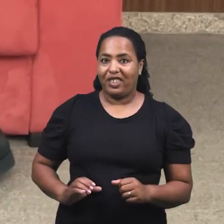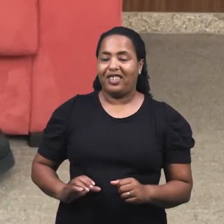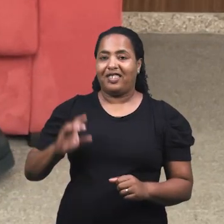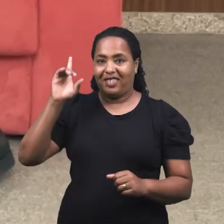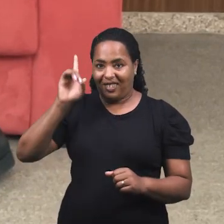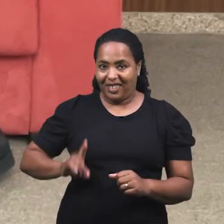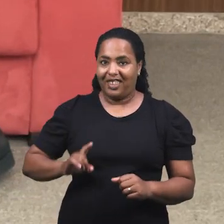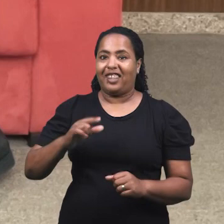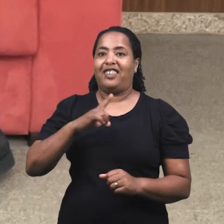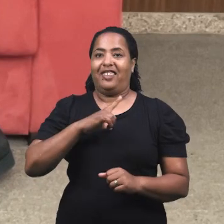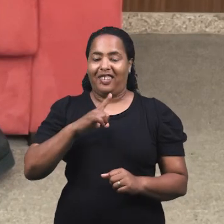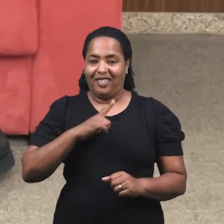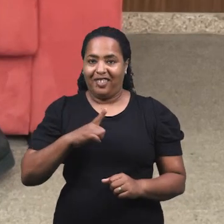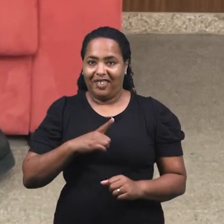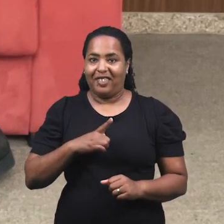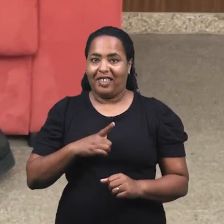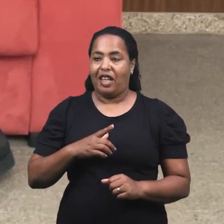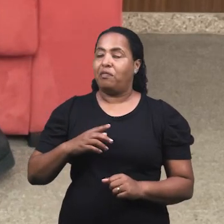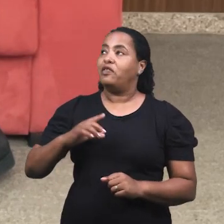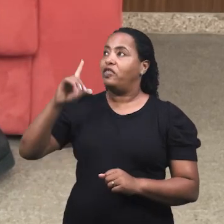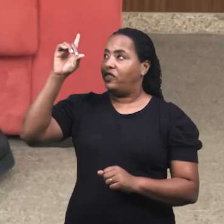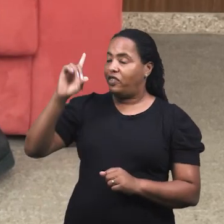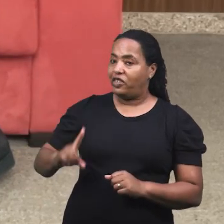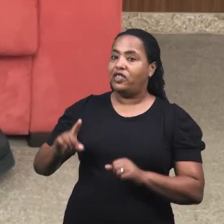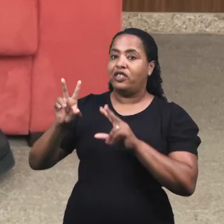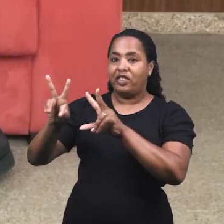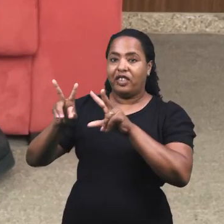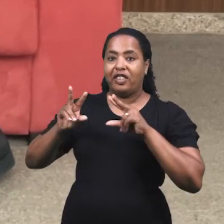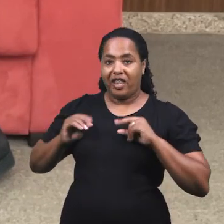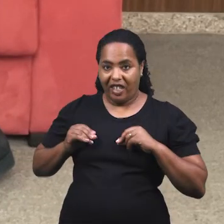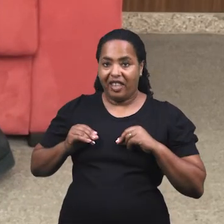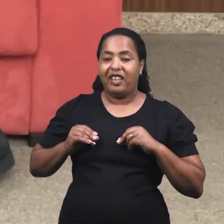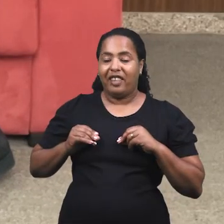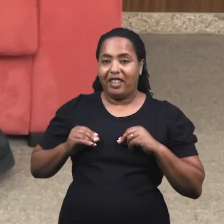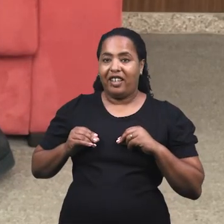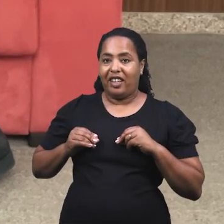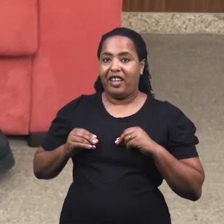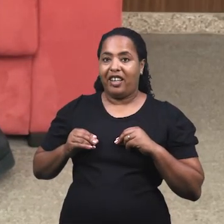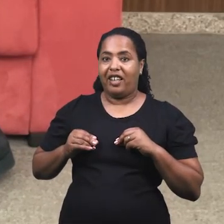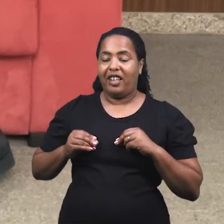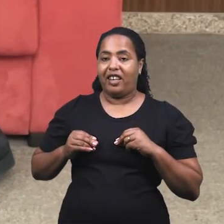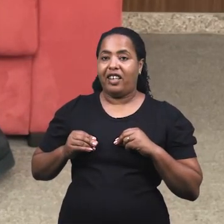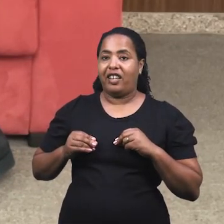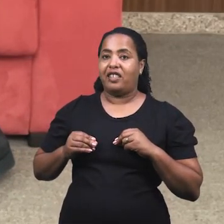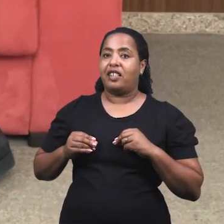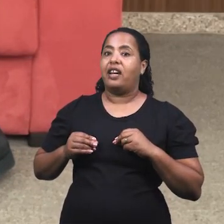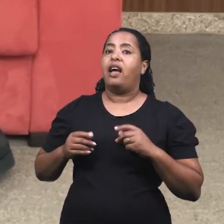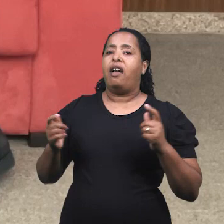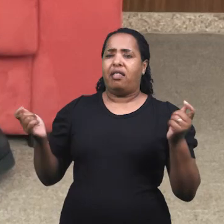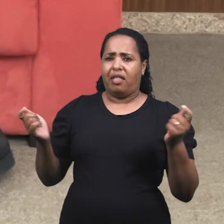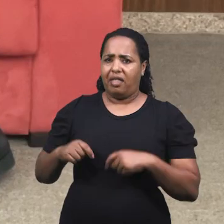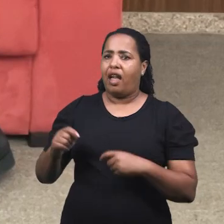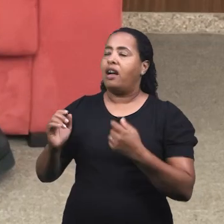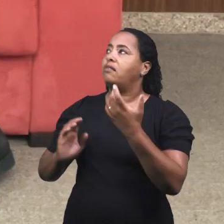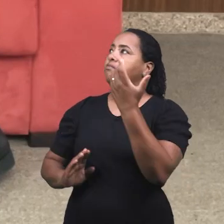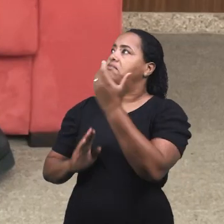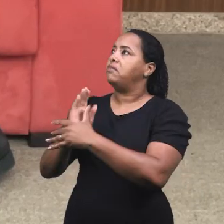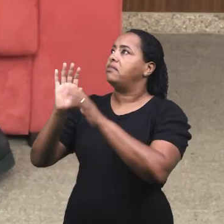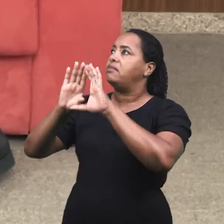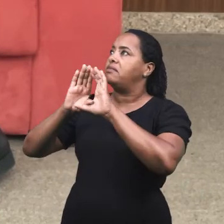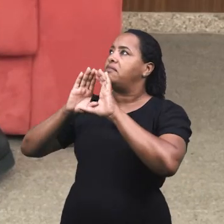Então, o sacrifício do Senhor Jesus tornou possível que tivéssemos acesso a essa herança, tornou